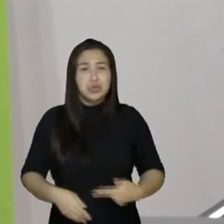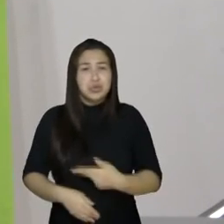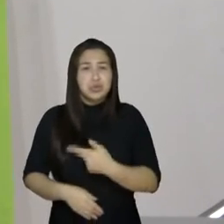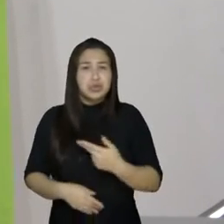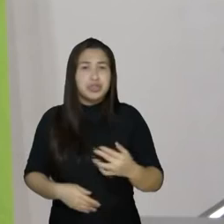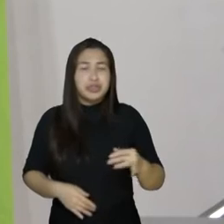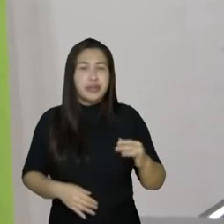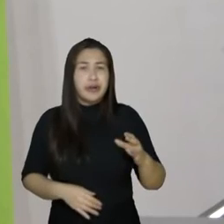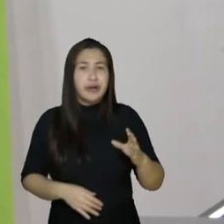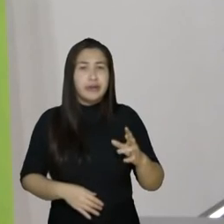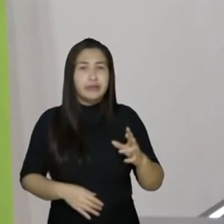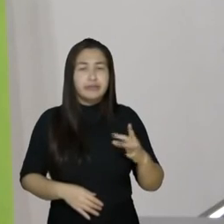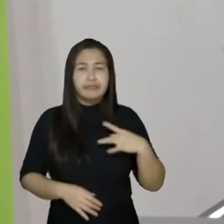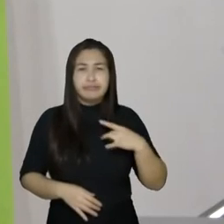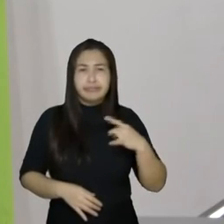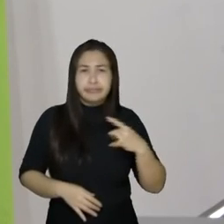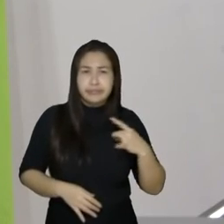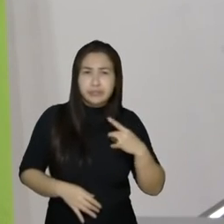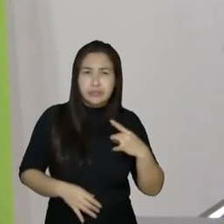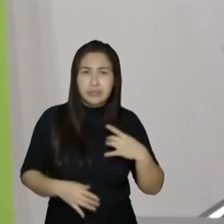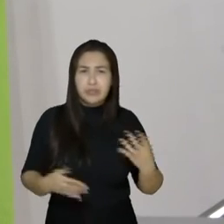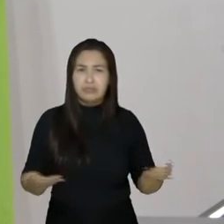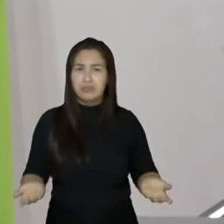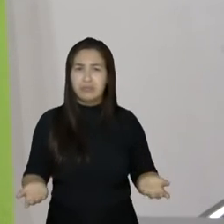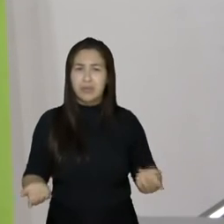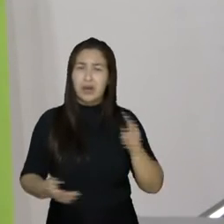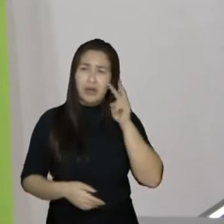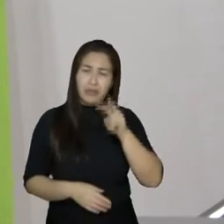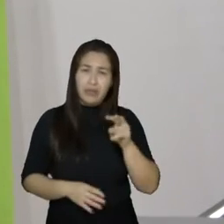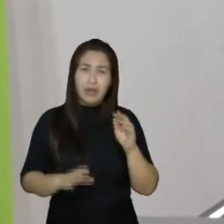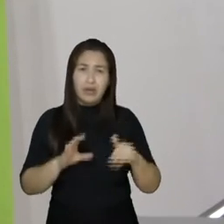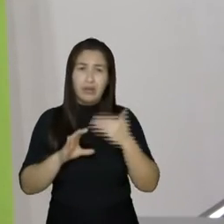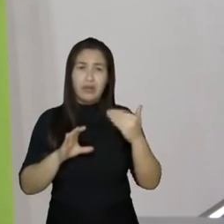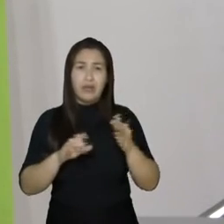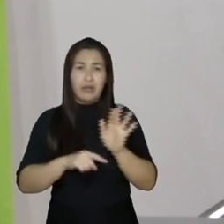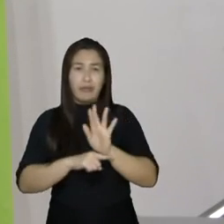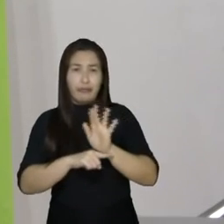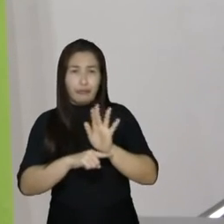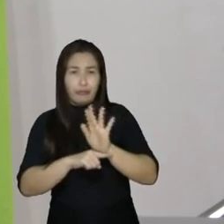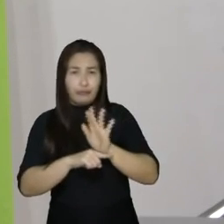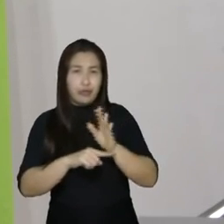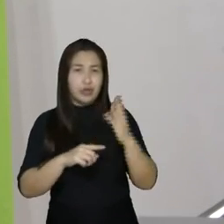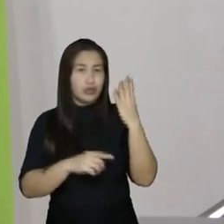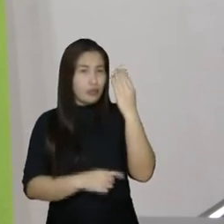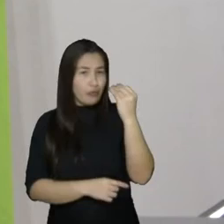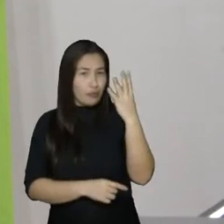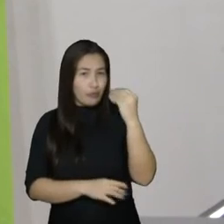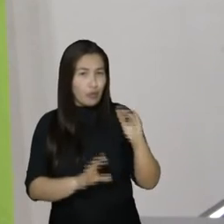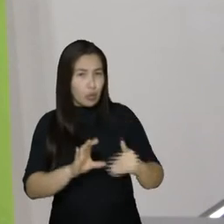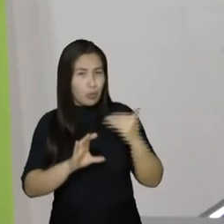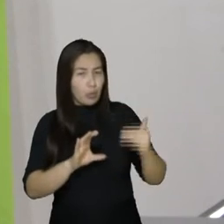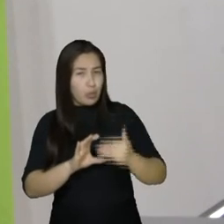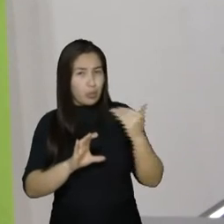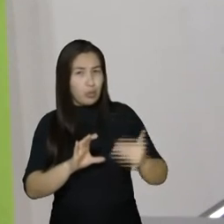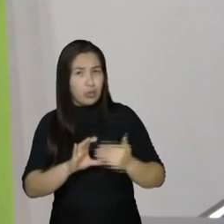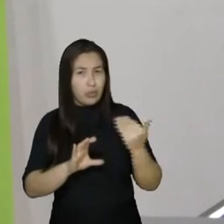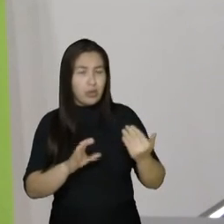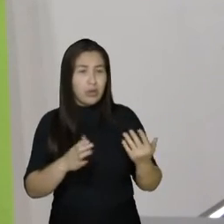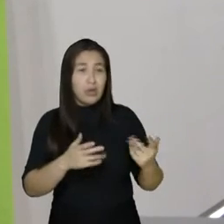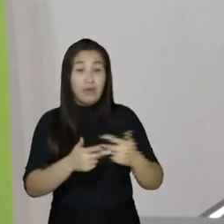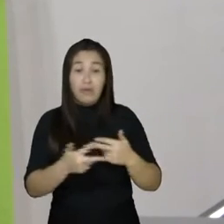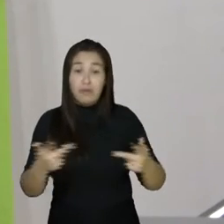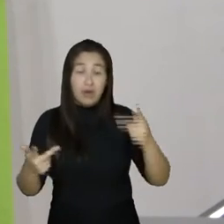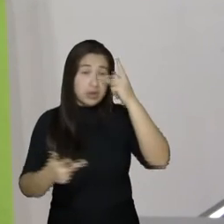recebido vídeos, fotografias de pessoas que sofreram traumatismos